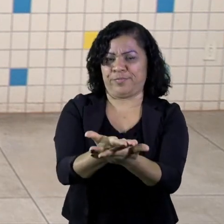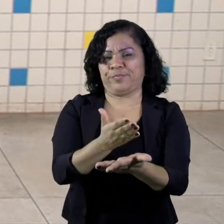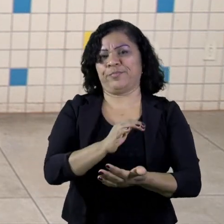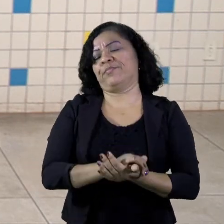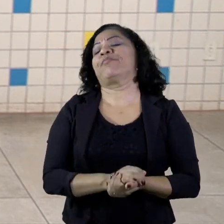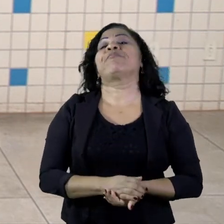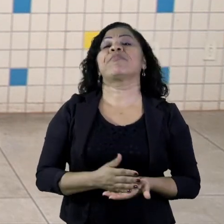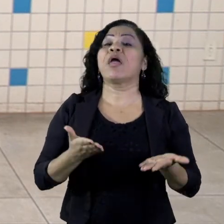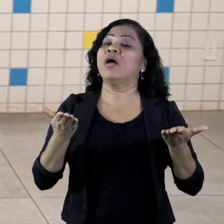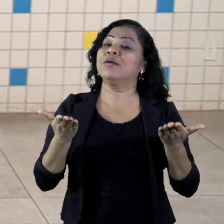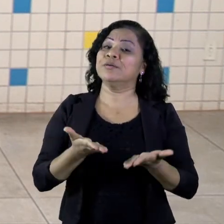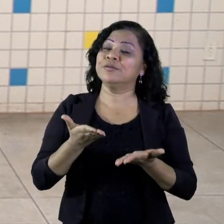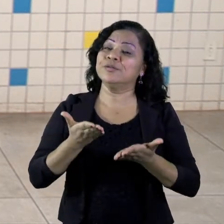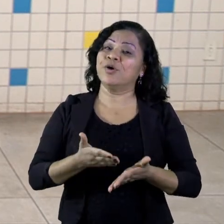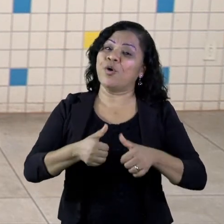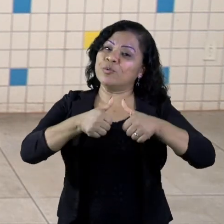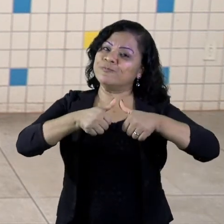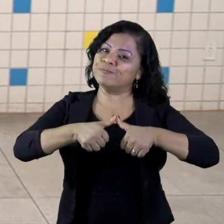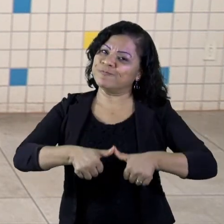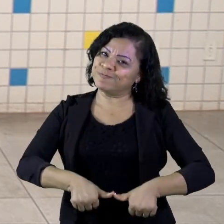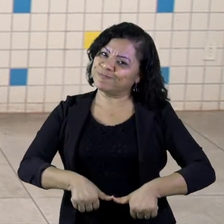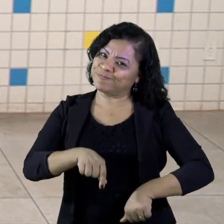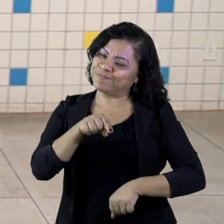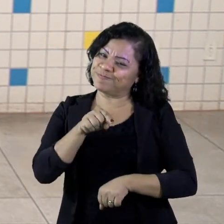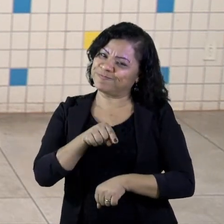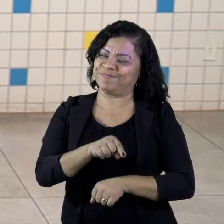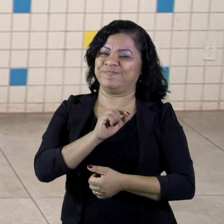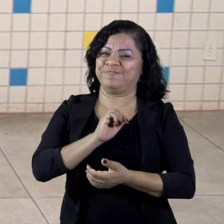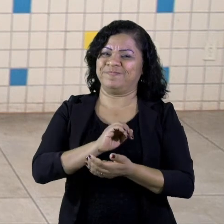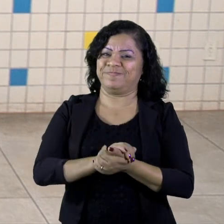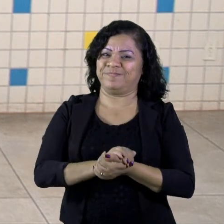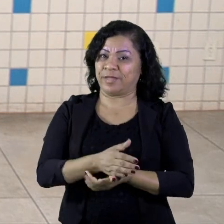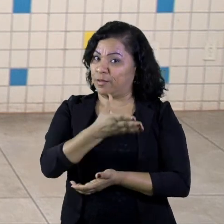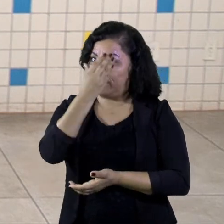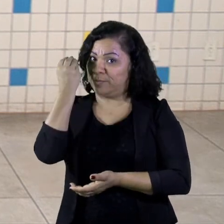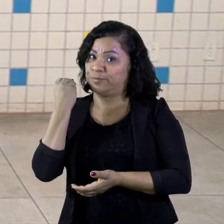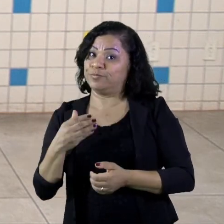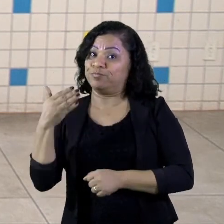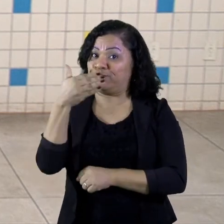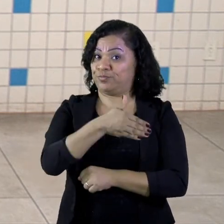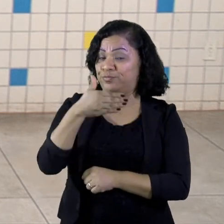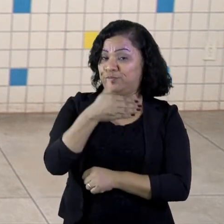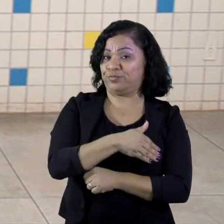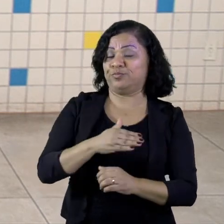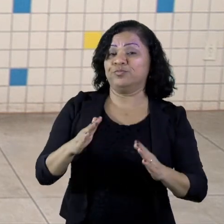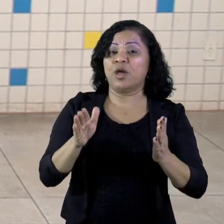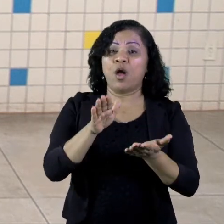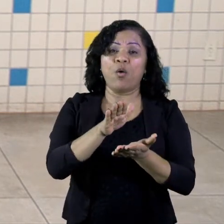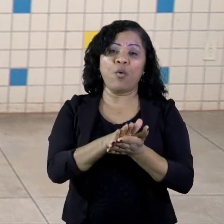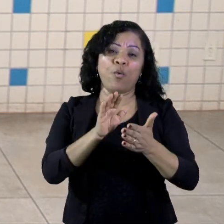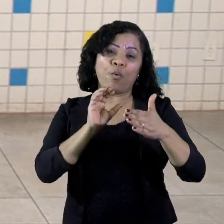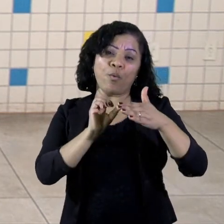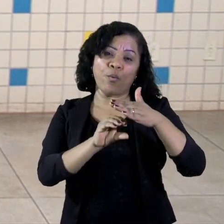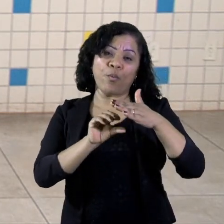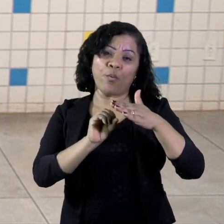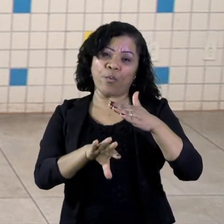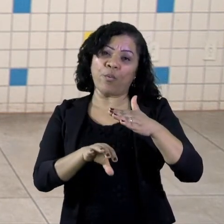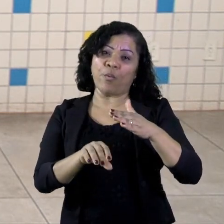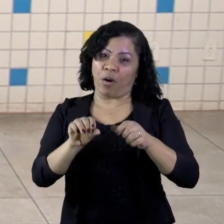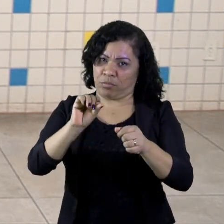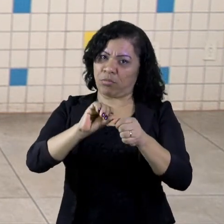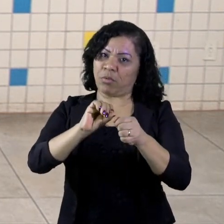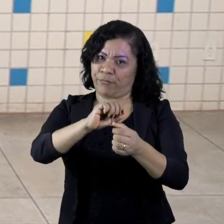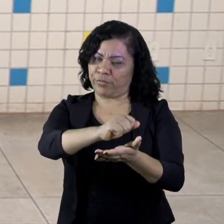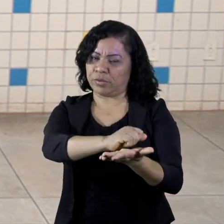hoje nós ficamos por aqui. Não esqueçam de acessar o Palmas Home School para realizar suas